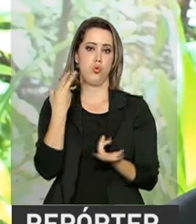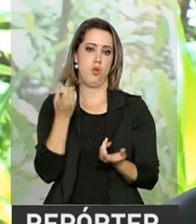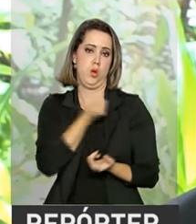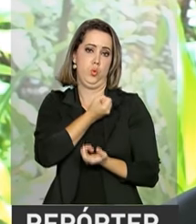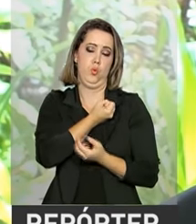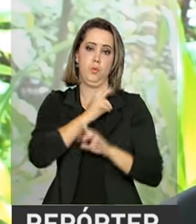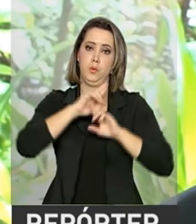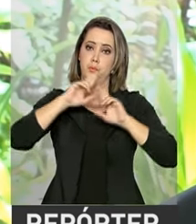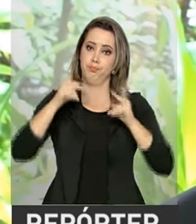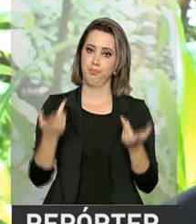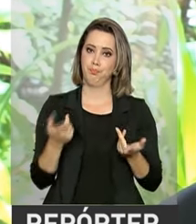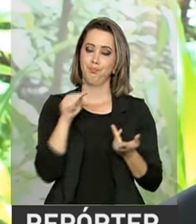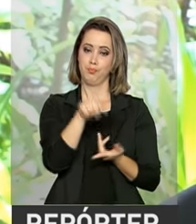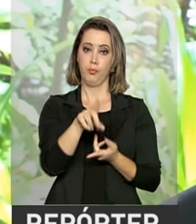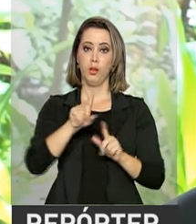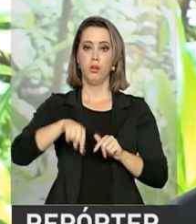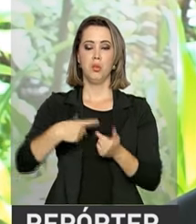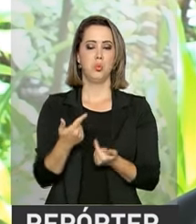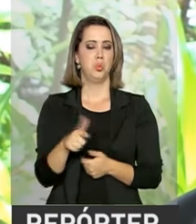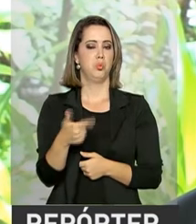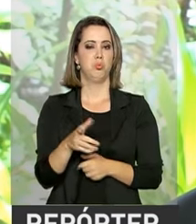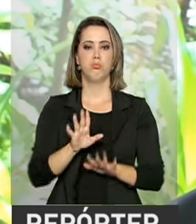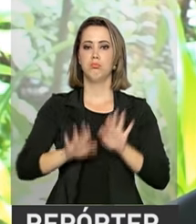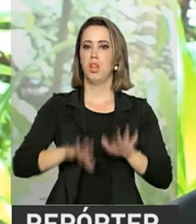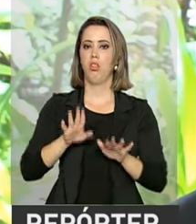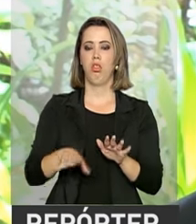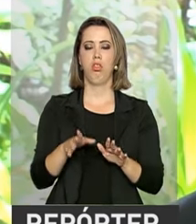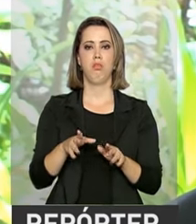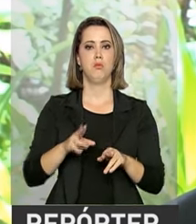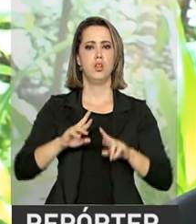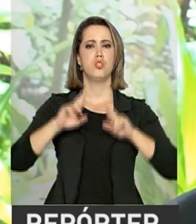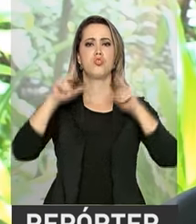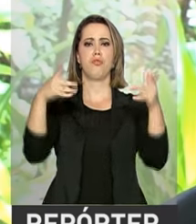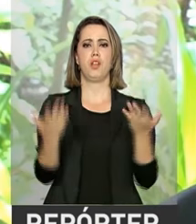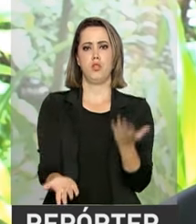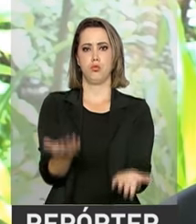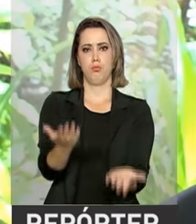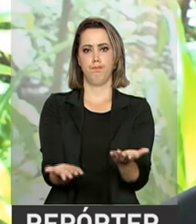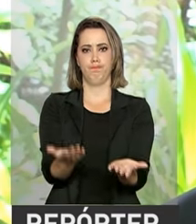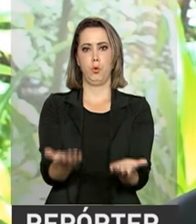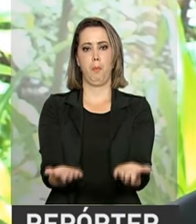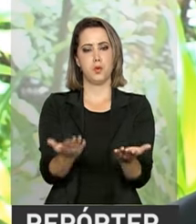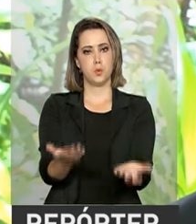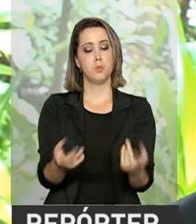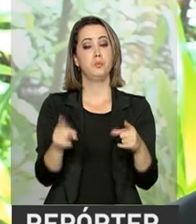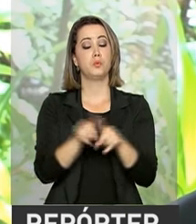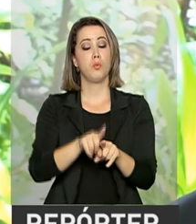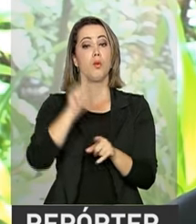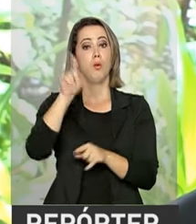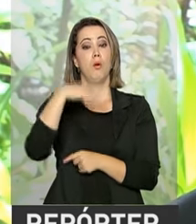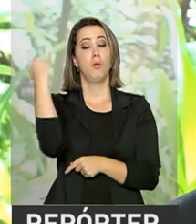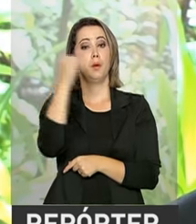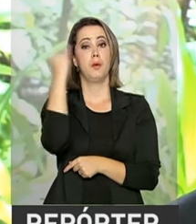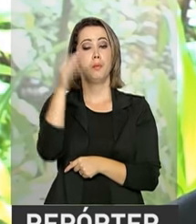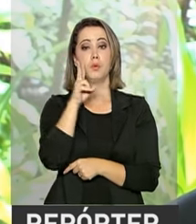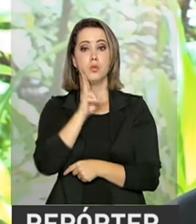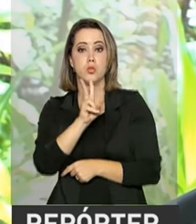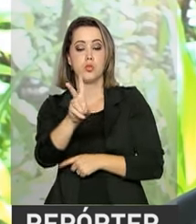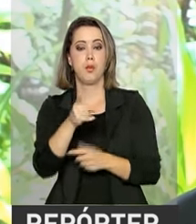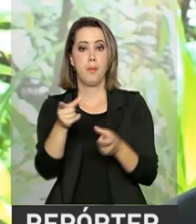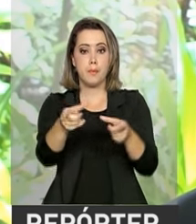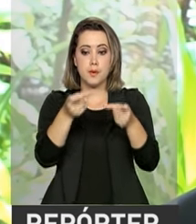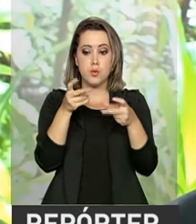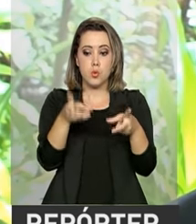conveniente. E essa numeração não tem nenhuma relação exata com o peso. Portanto, é muito importante que o consumidor verifique